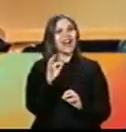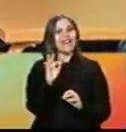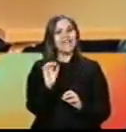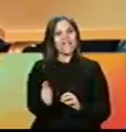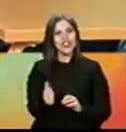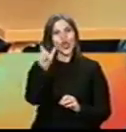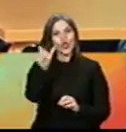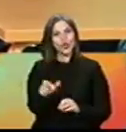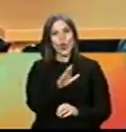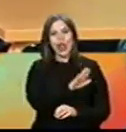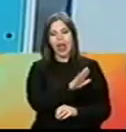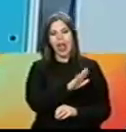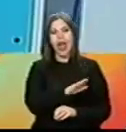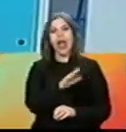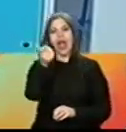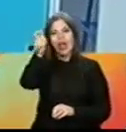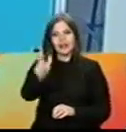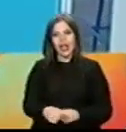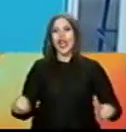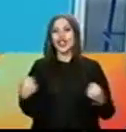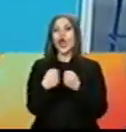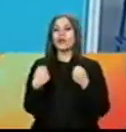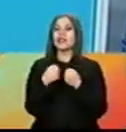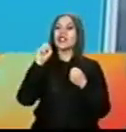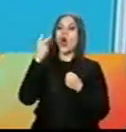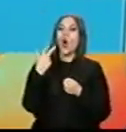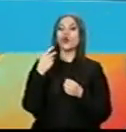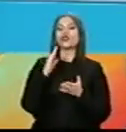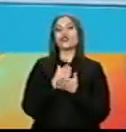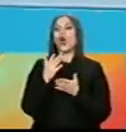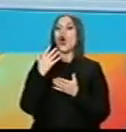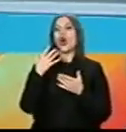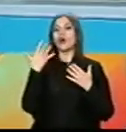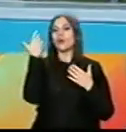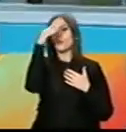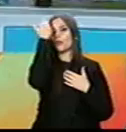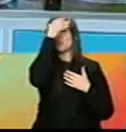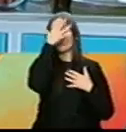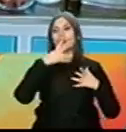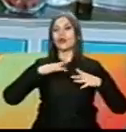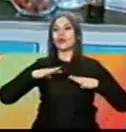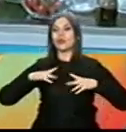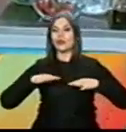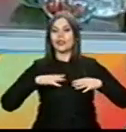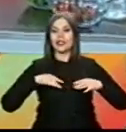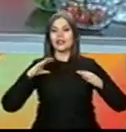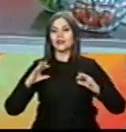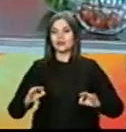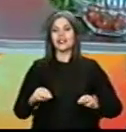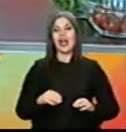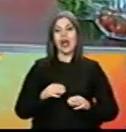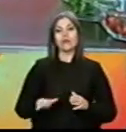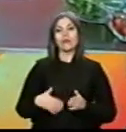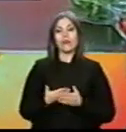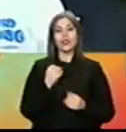Itália? Sim. Estiveste em Itália em competição ou em turismo, a passear? Estive lá em Itália, recebi uma proposta de